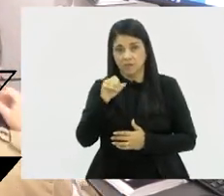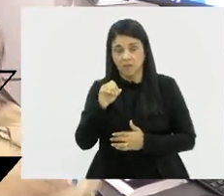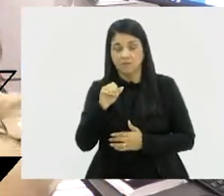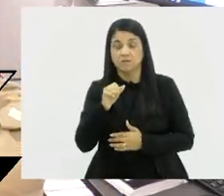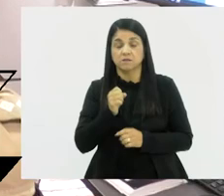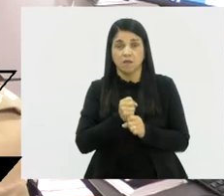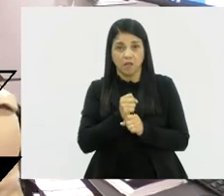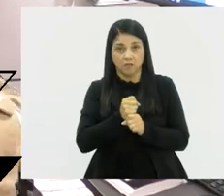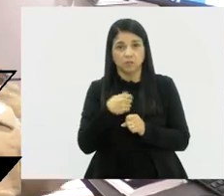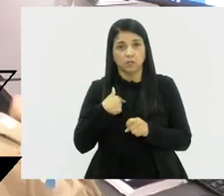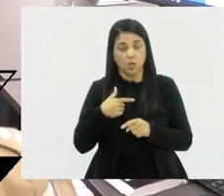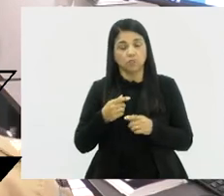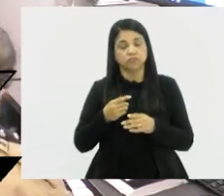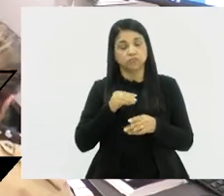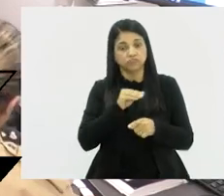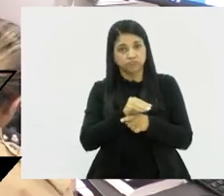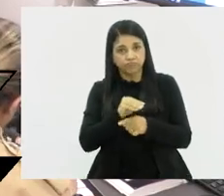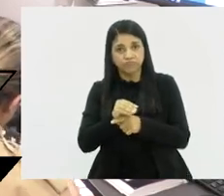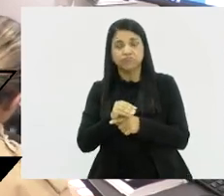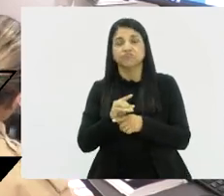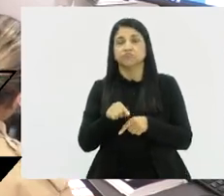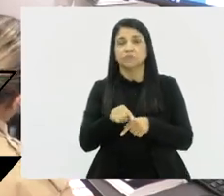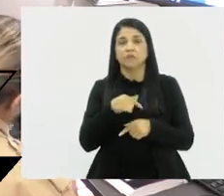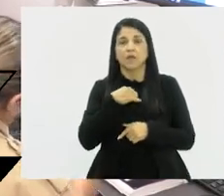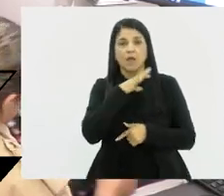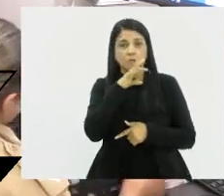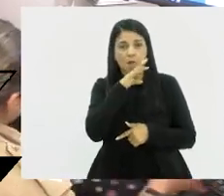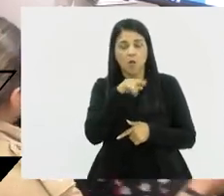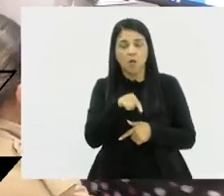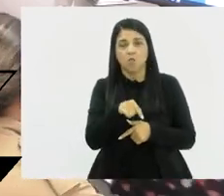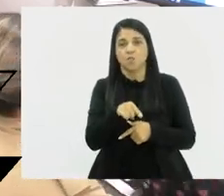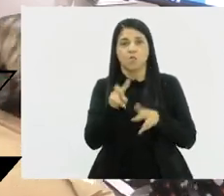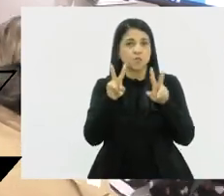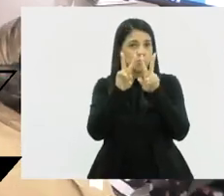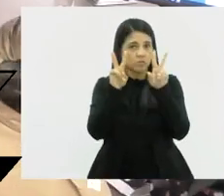criador. A causa animal está